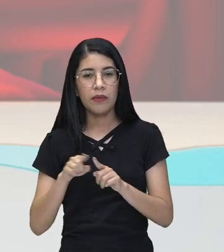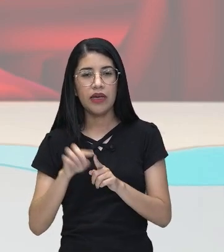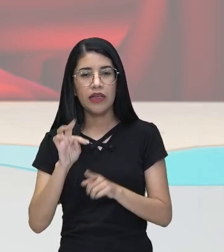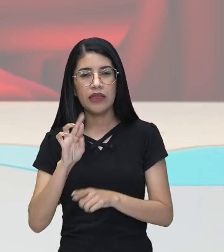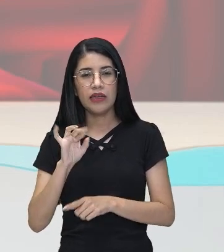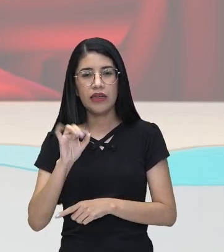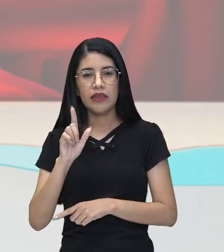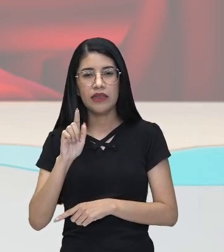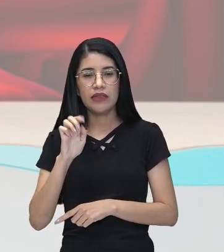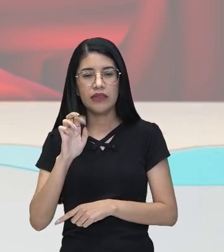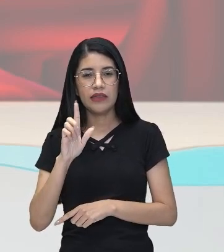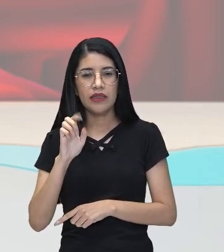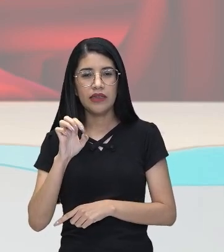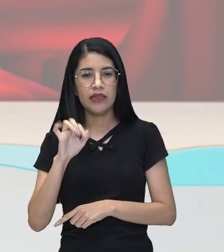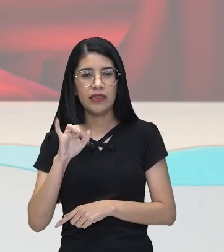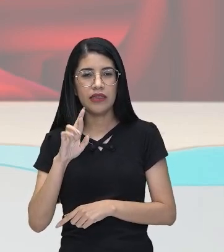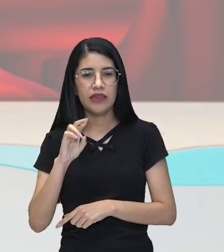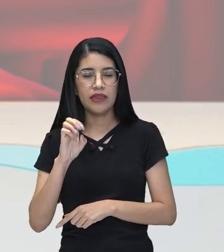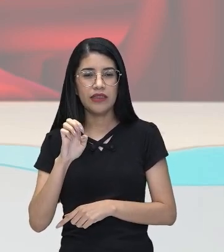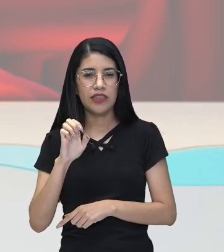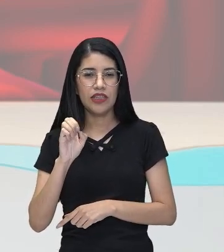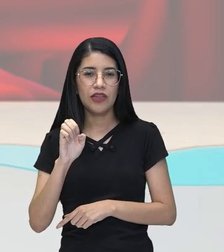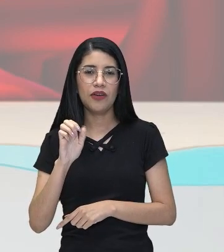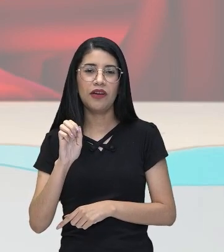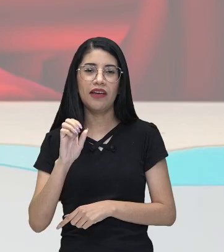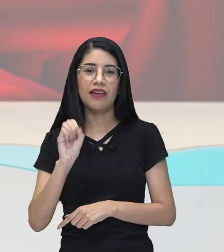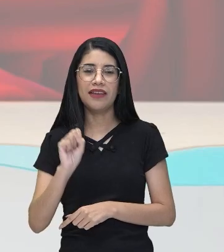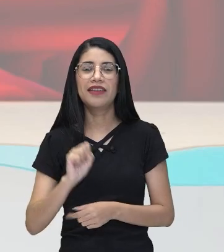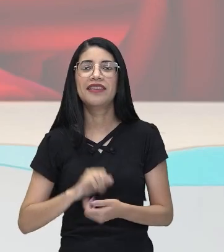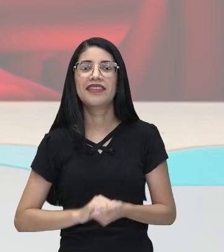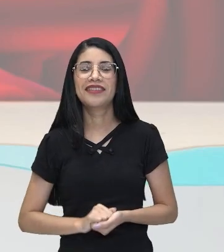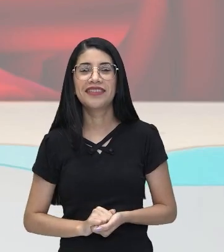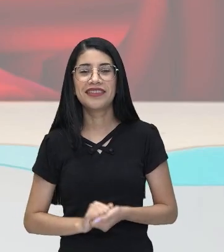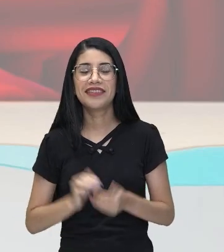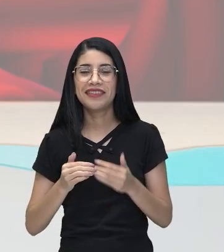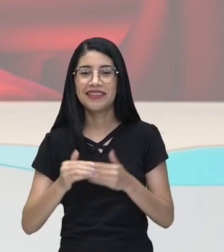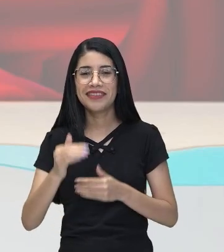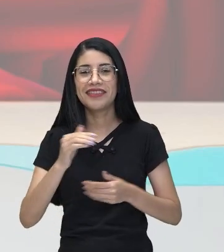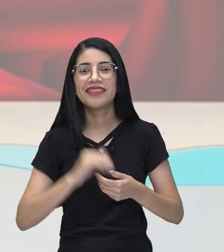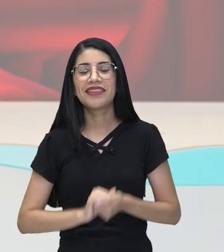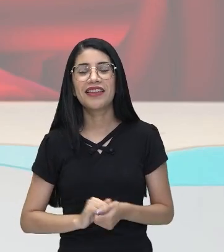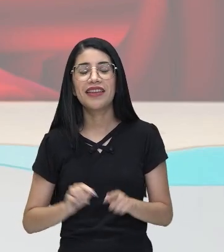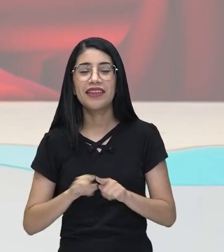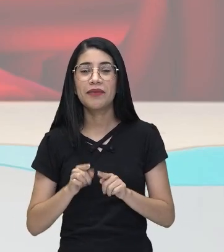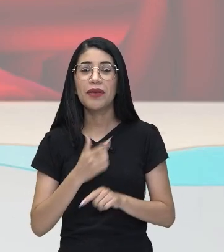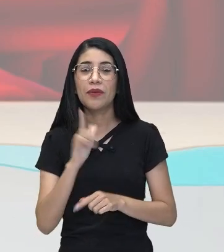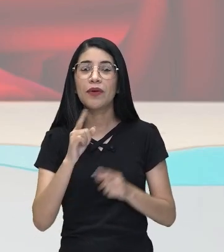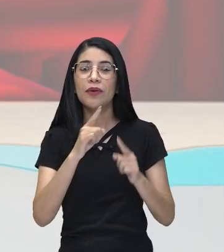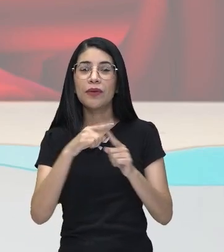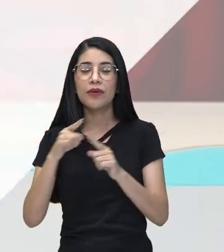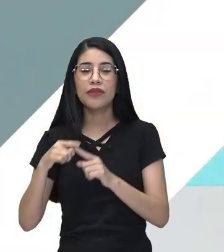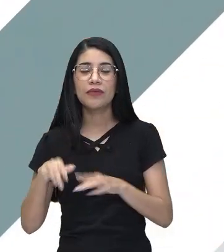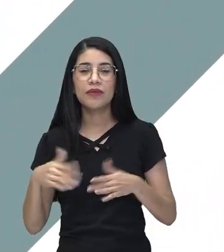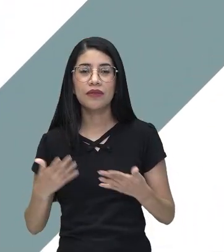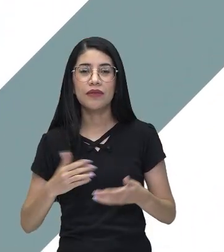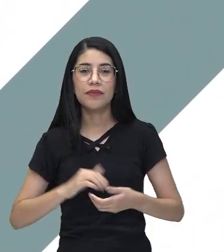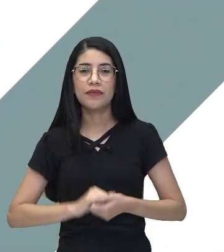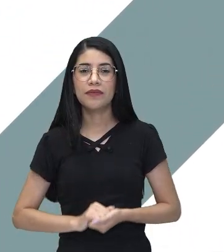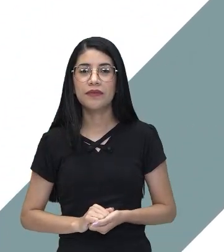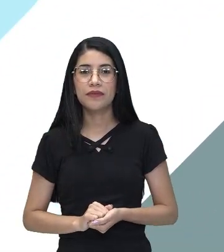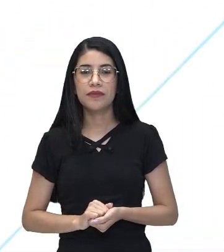Triglicerídeo, tudo isso aí faz parte, ok? Prosseguindo, nós vamos ver as dislipidemias, as classificações delas. Vamos lá, rapidinho.